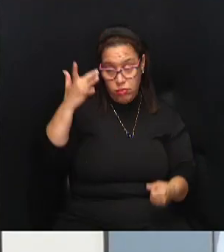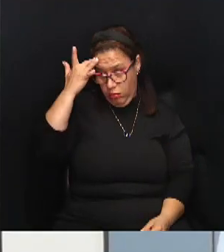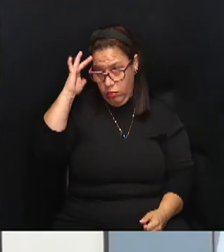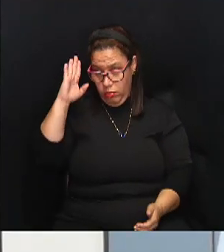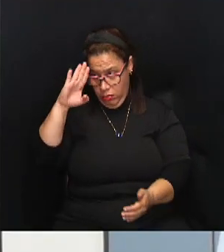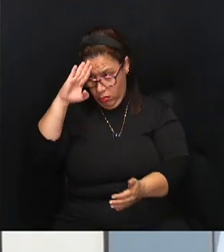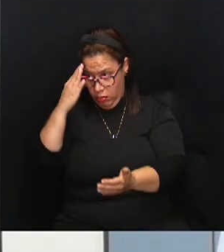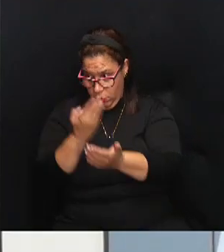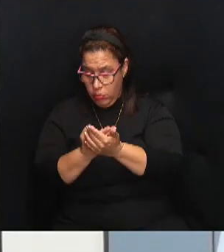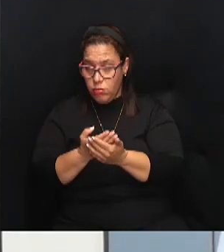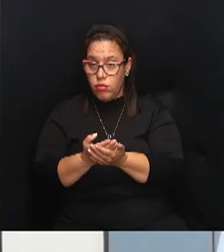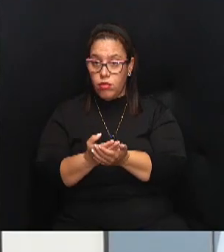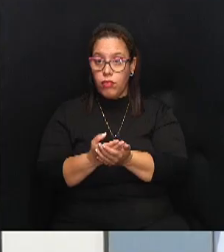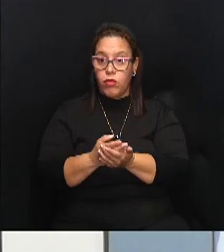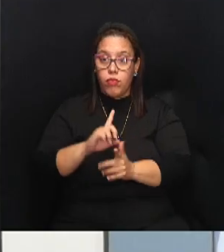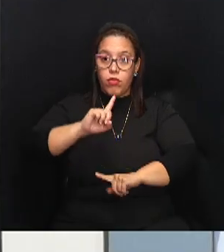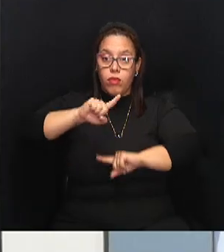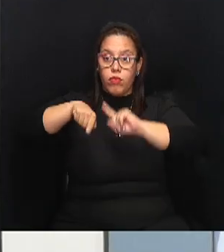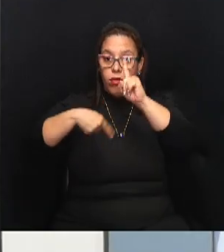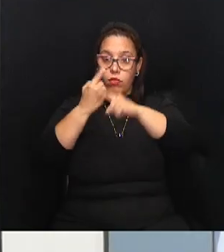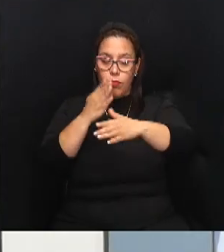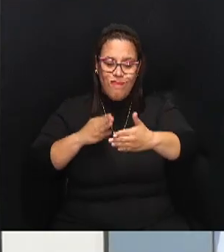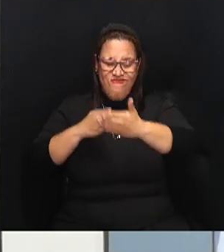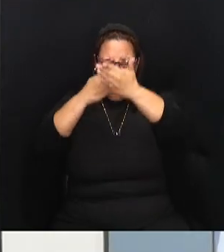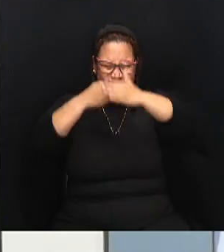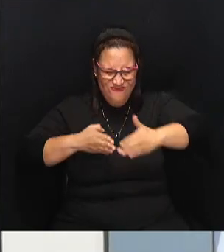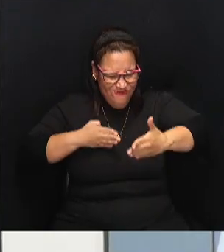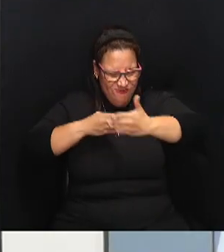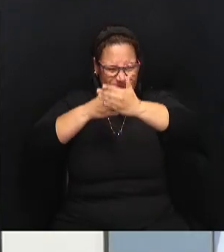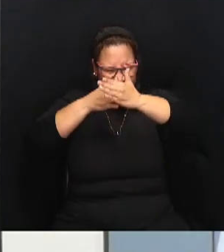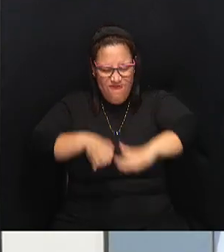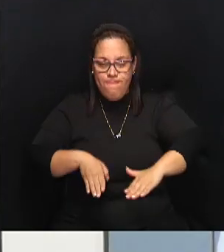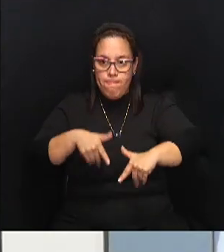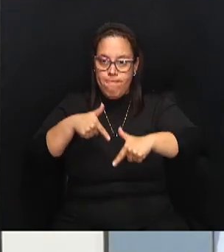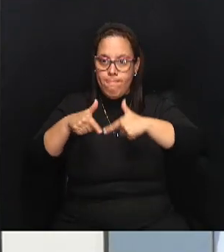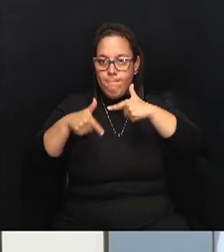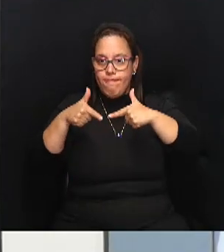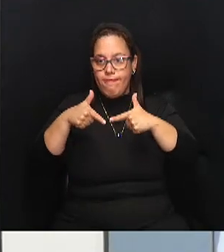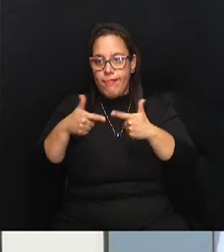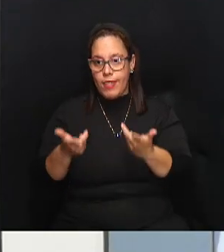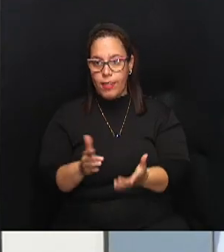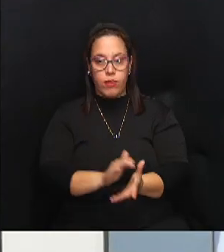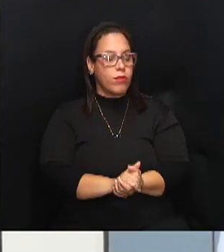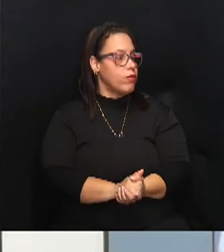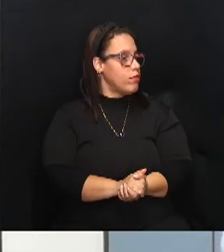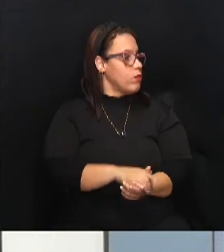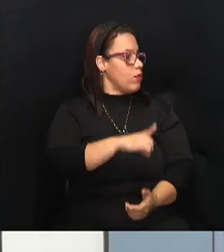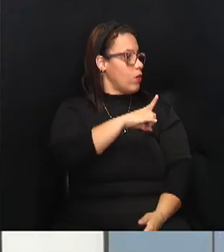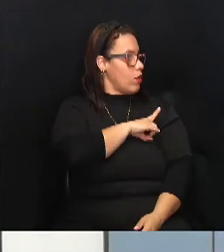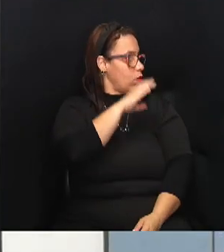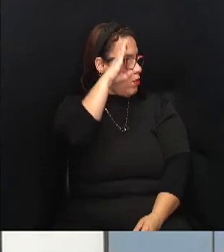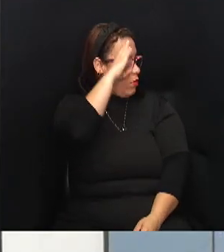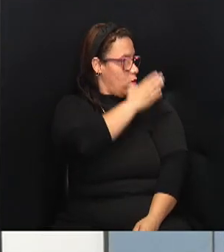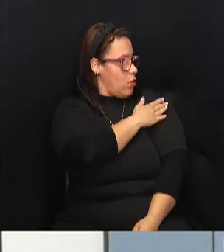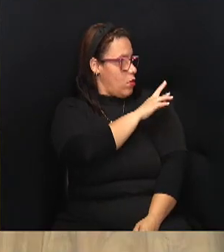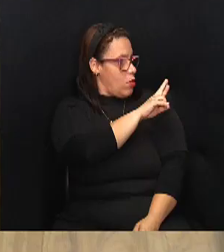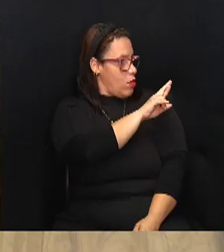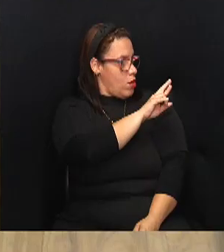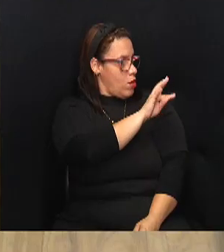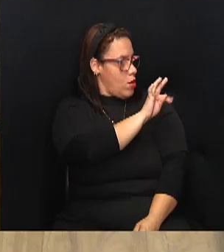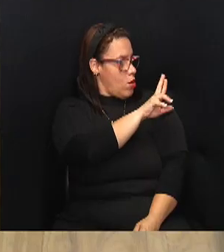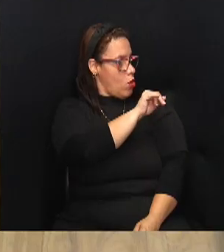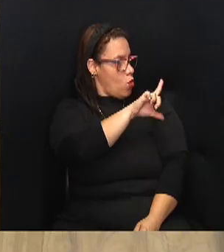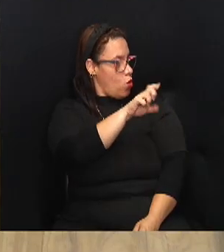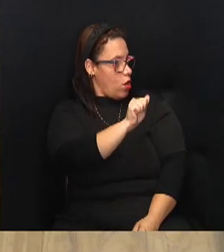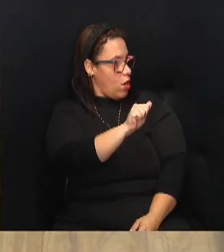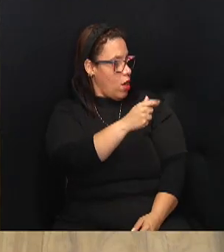que dá para superar essa barreira, mas tem que trabalhar bastante para isso. Tenente Coronel Turola, questão